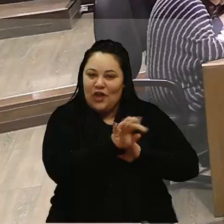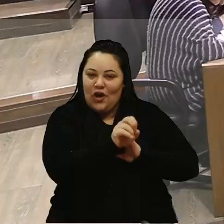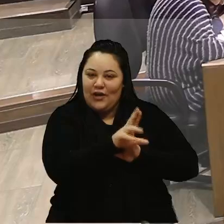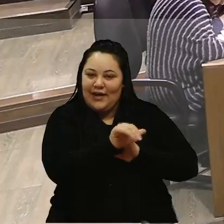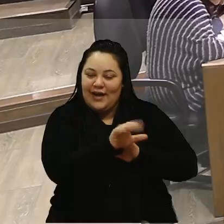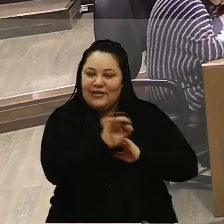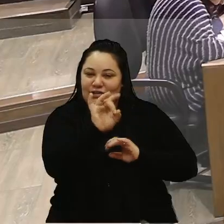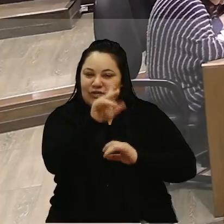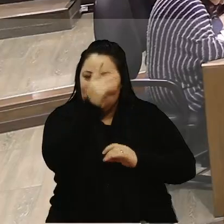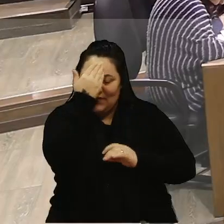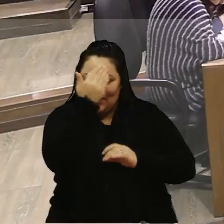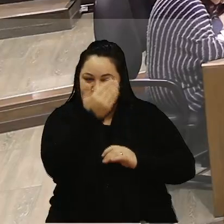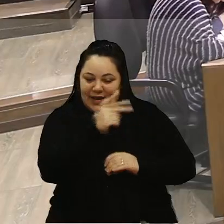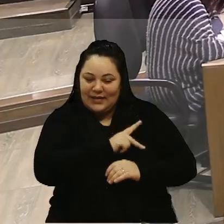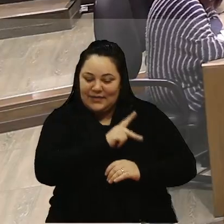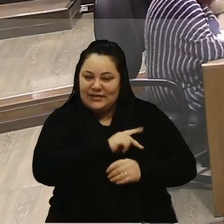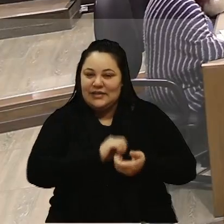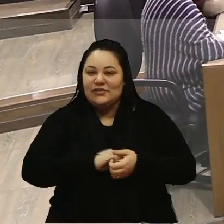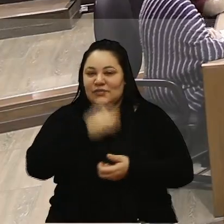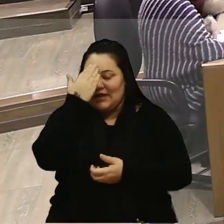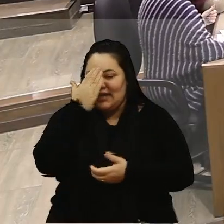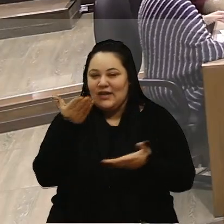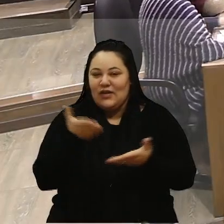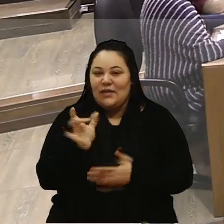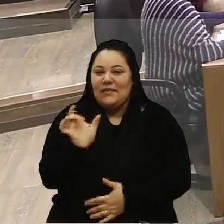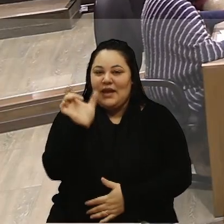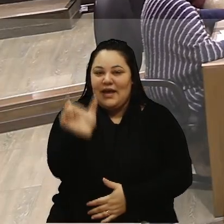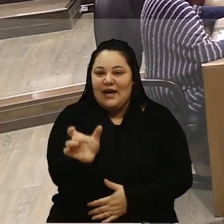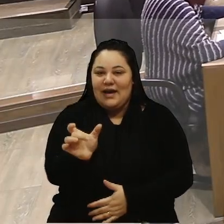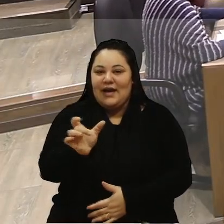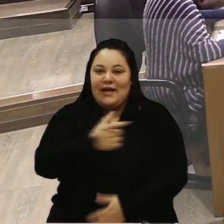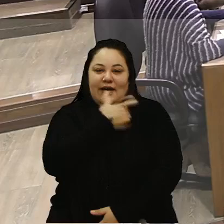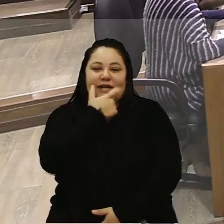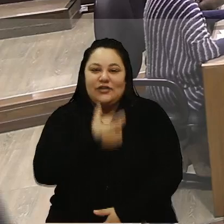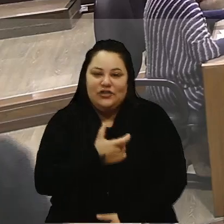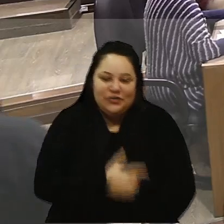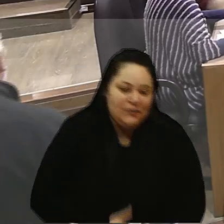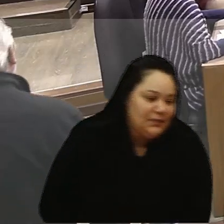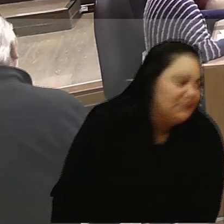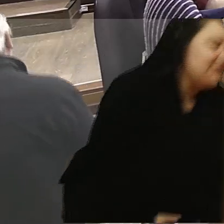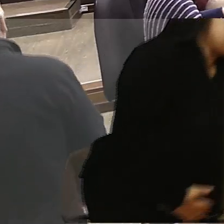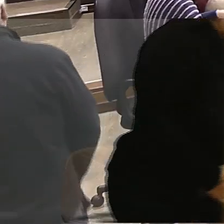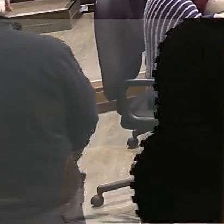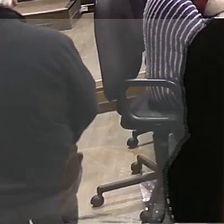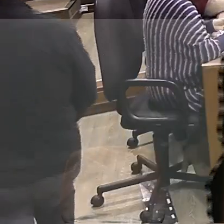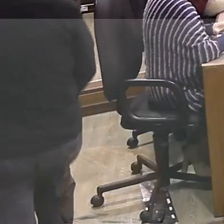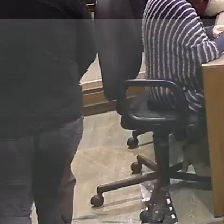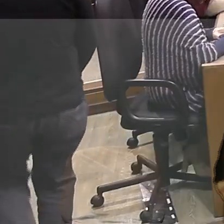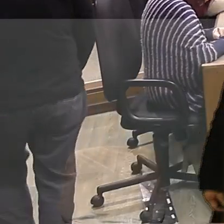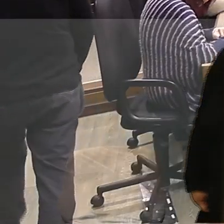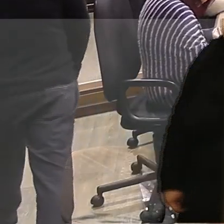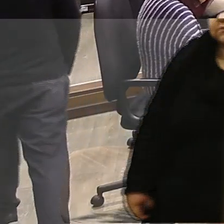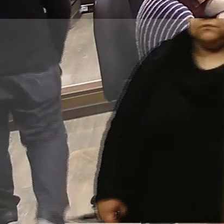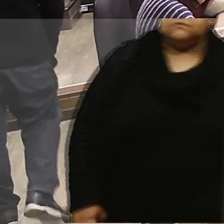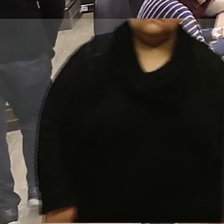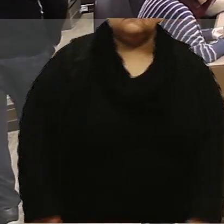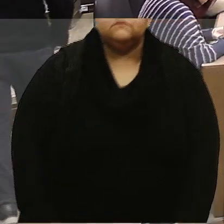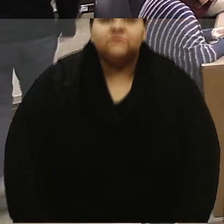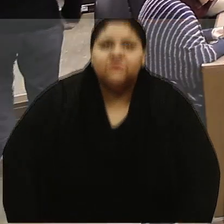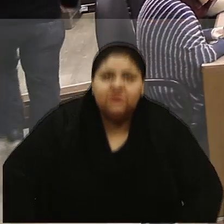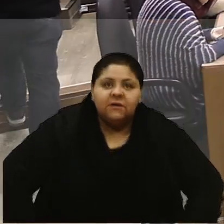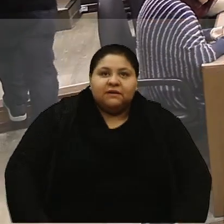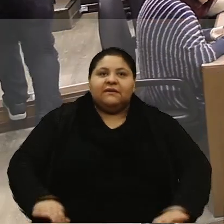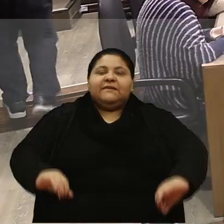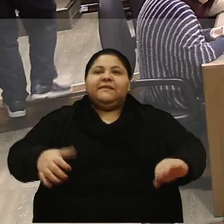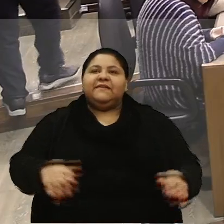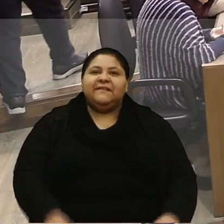Obrigado, vereador Caleb. Com a palavra, vereador Cristiano Becker. Senhor presidente, nobres colegas vereadores,